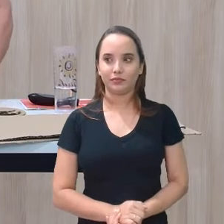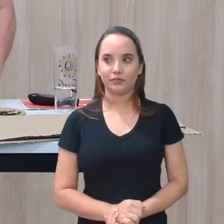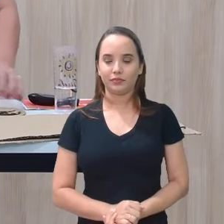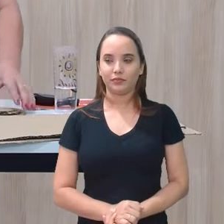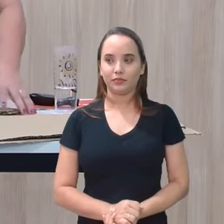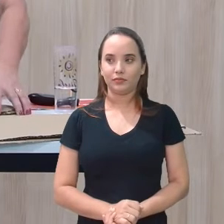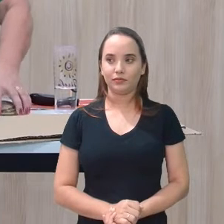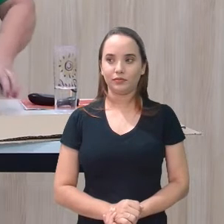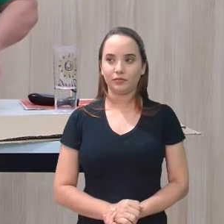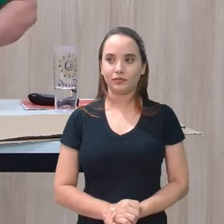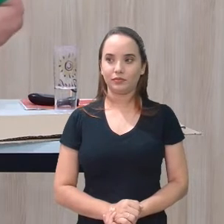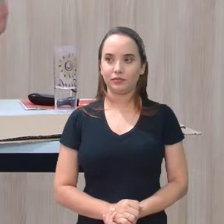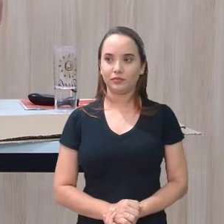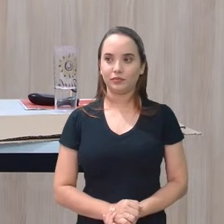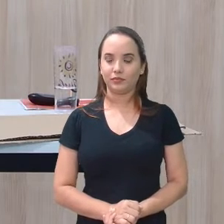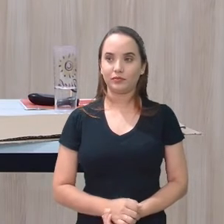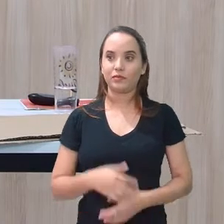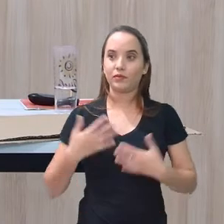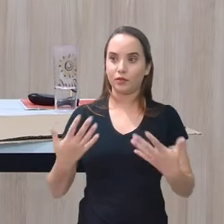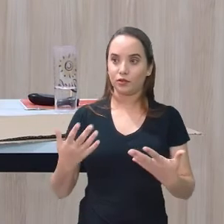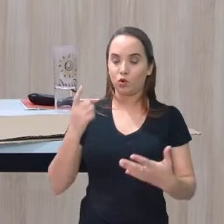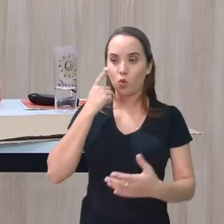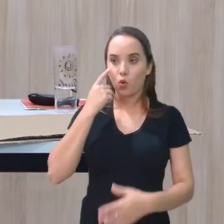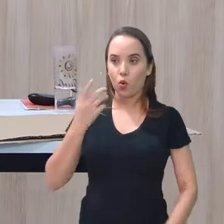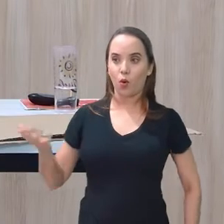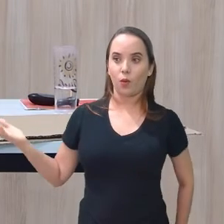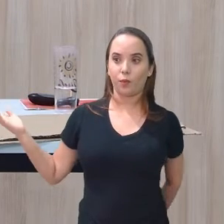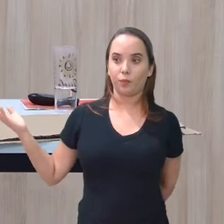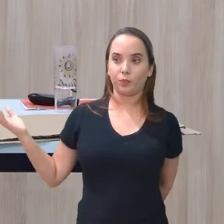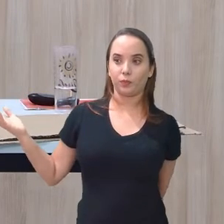verem. Aqui seria a questão da